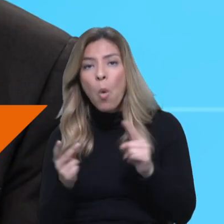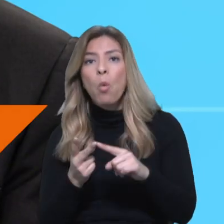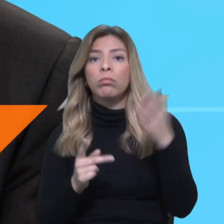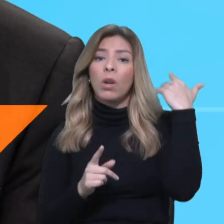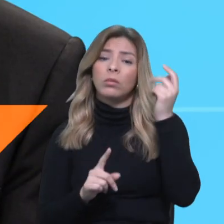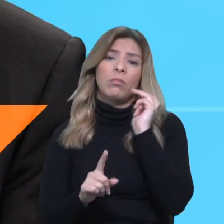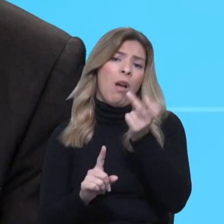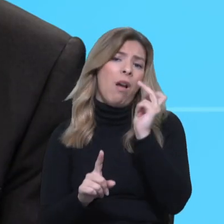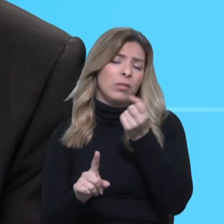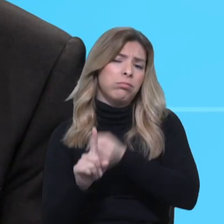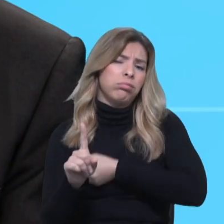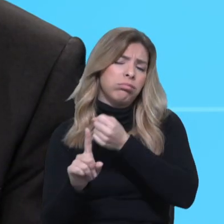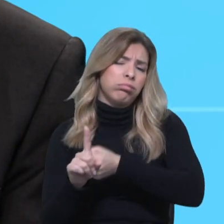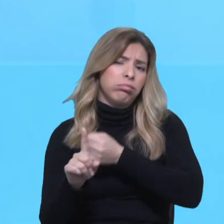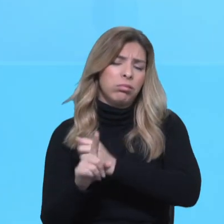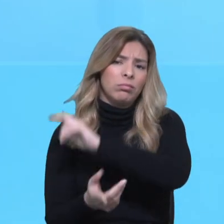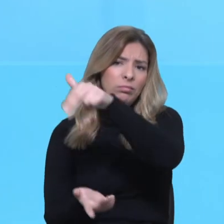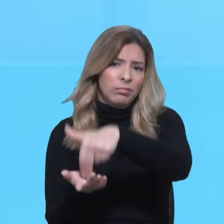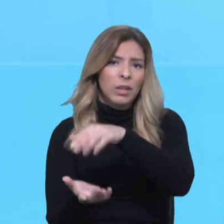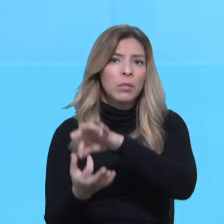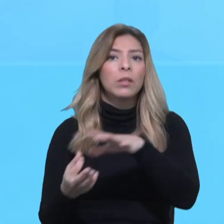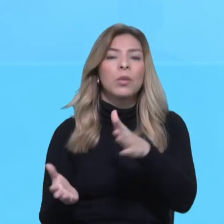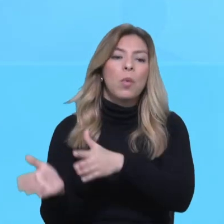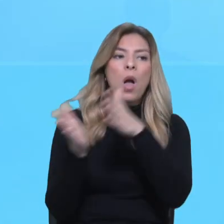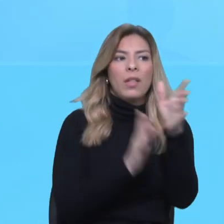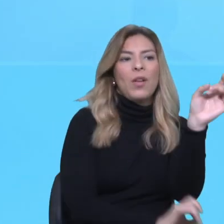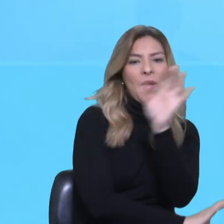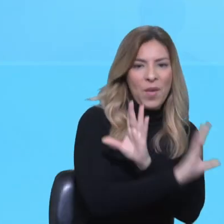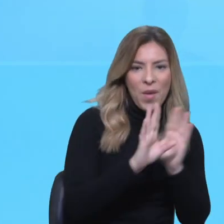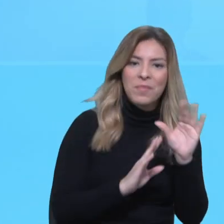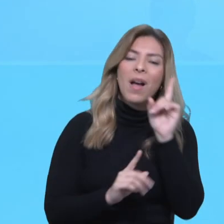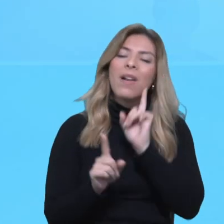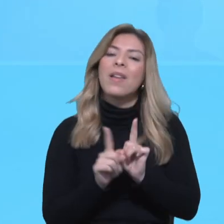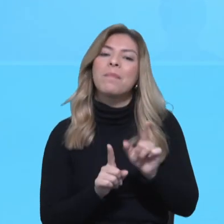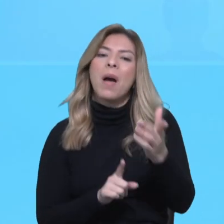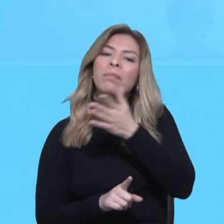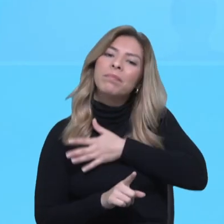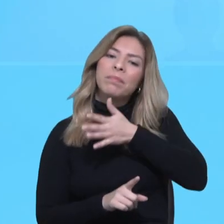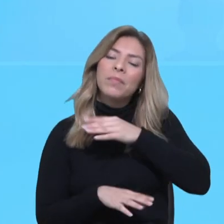muitos anos, numa espiritualidade mais ocidental. Irmã Alzira, creio que